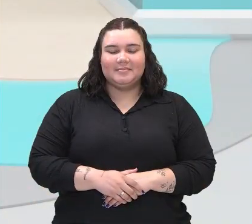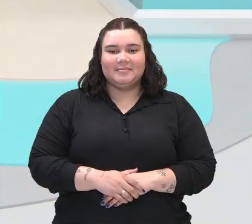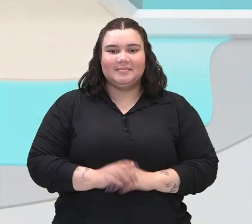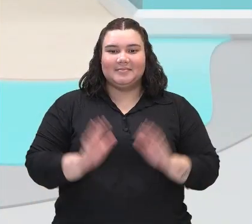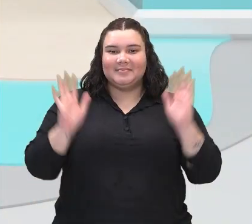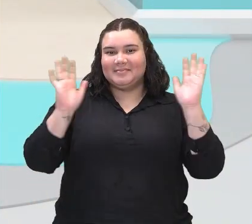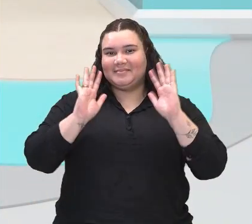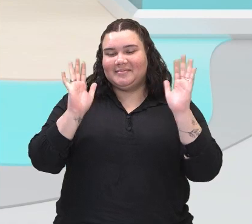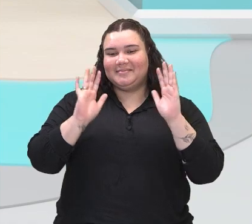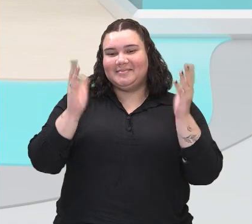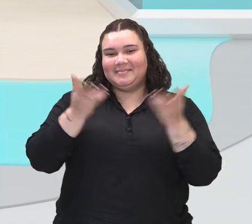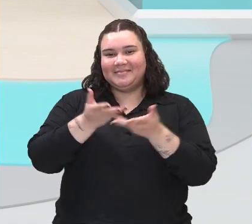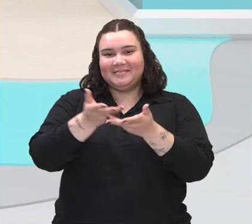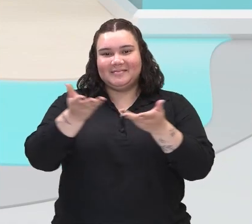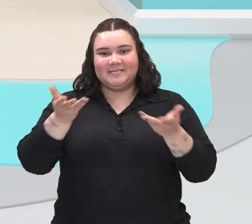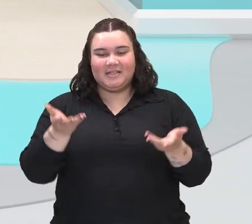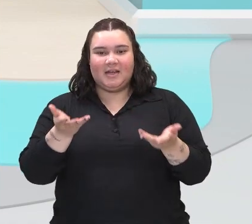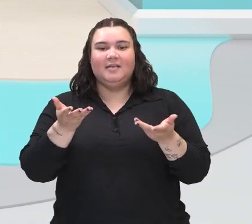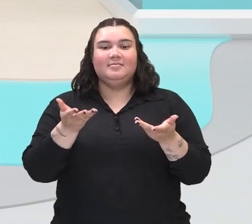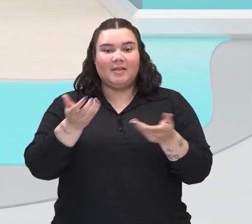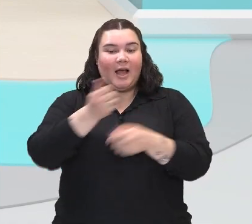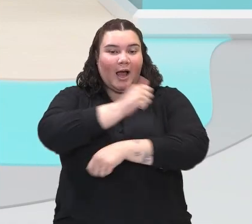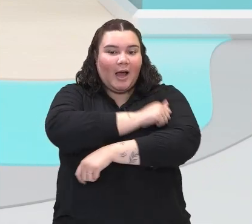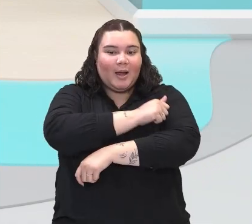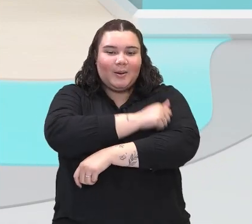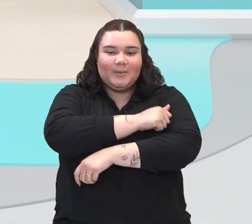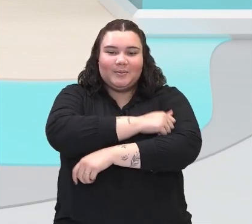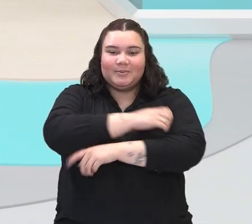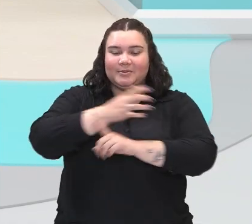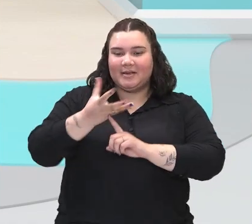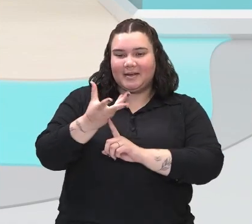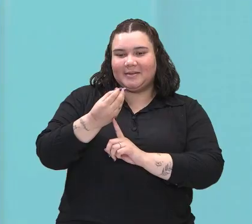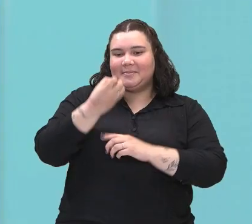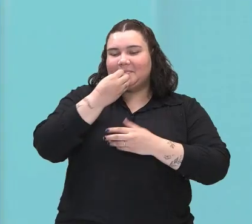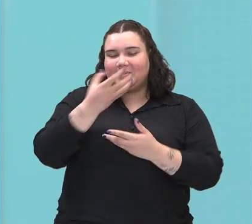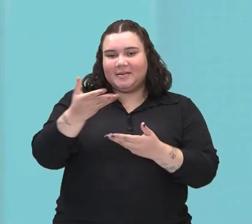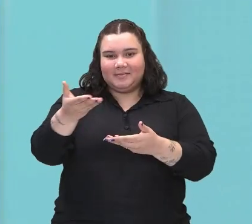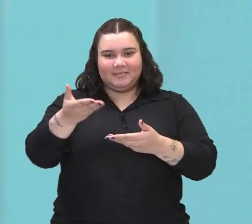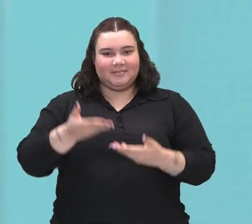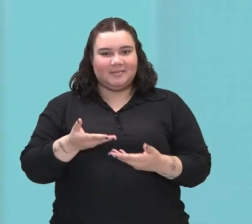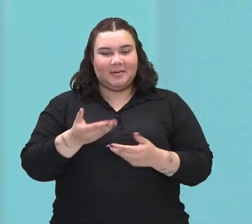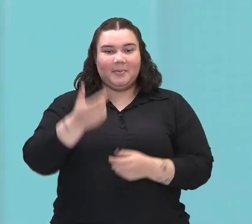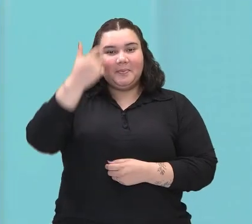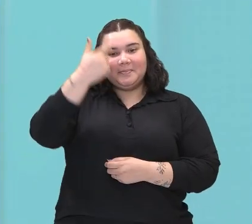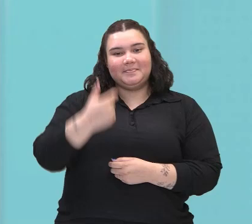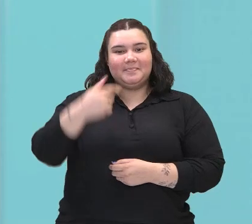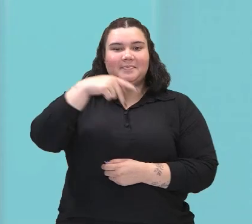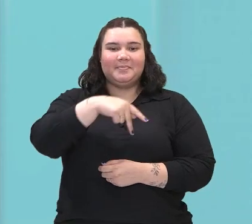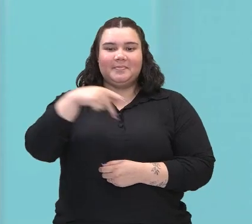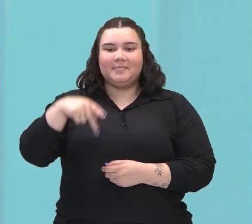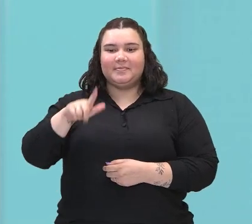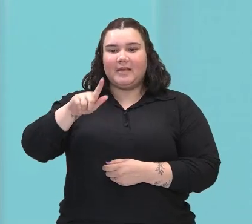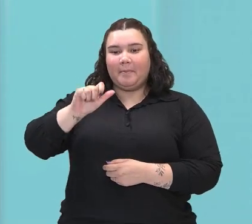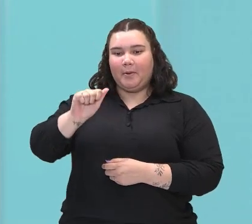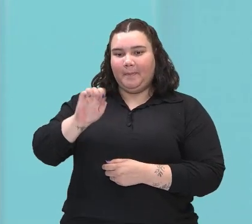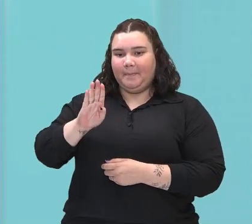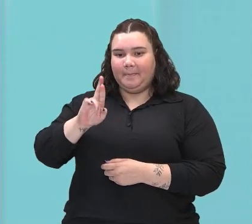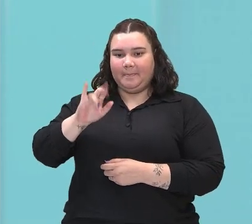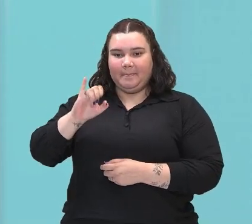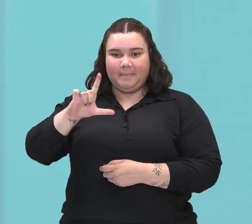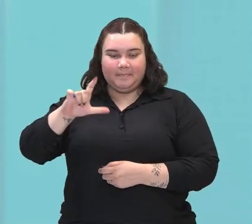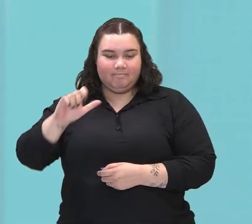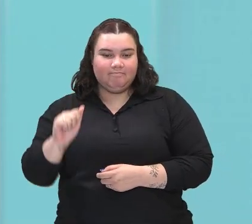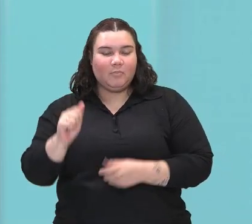Olá meus artistas queridos sejam bem-vindos eu sou a professora Gabriela e